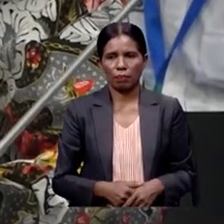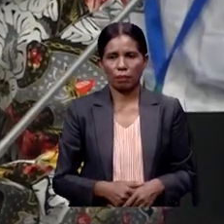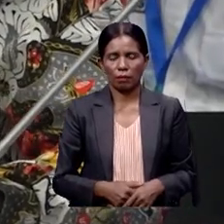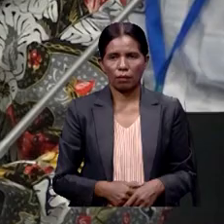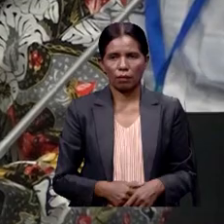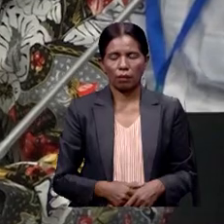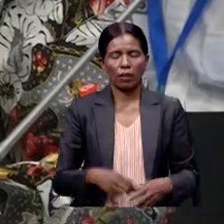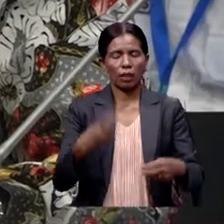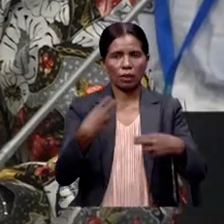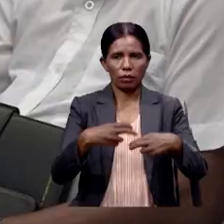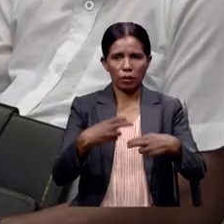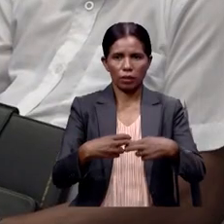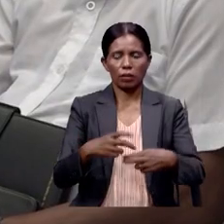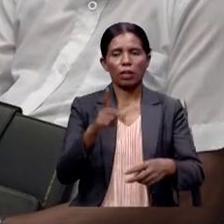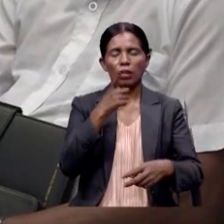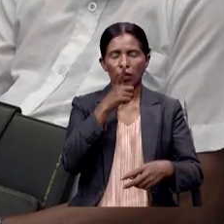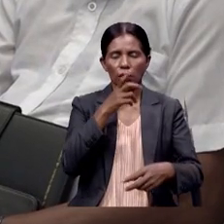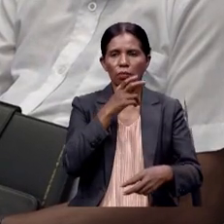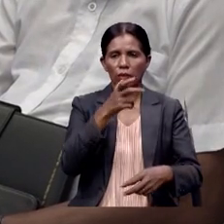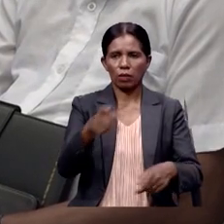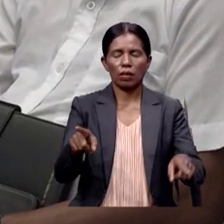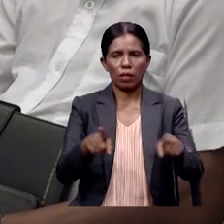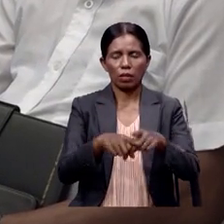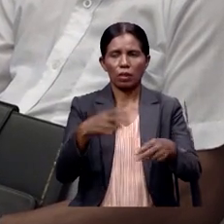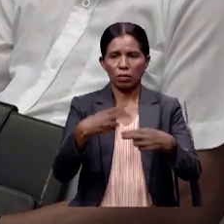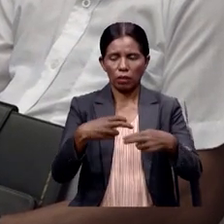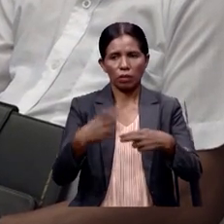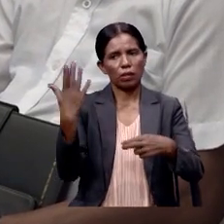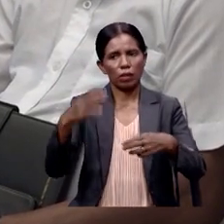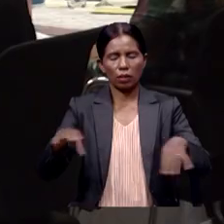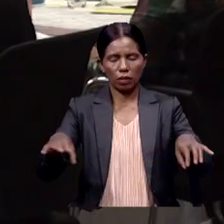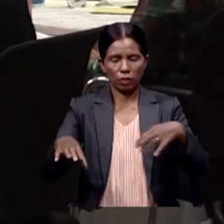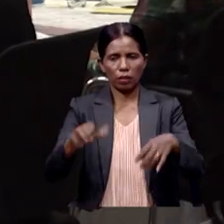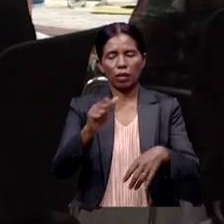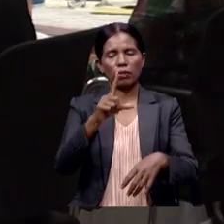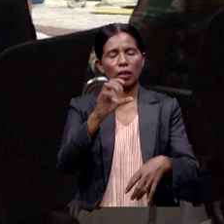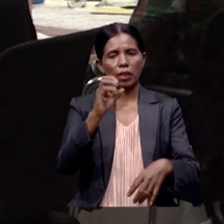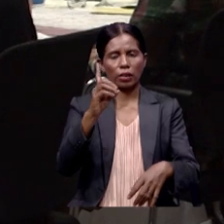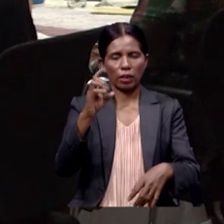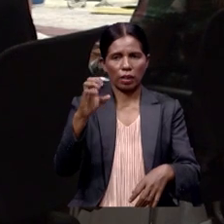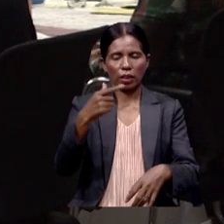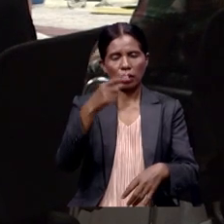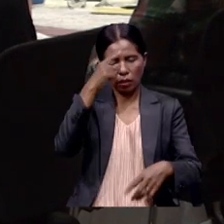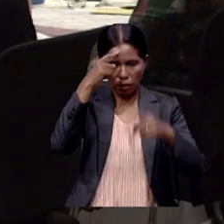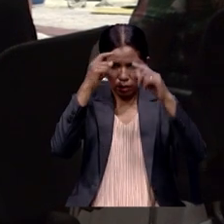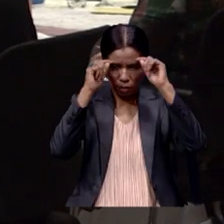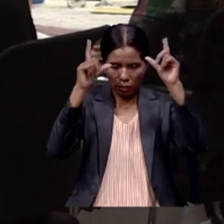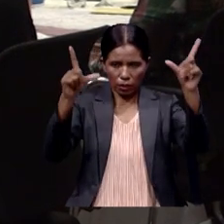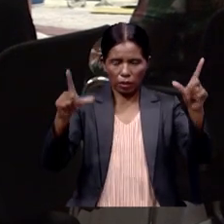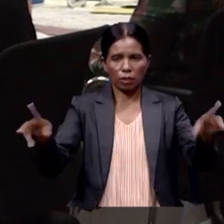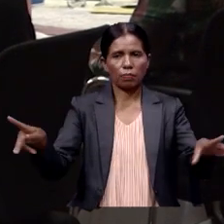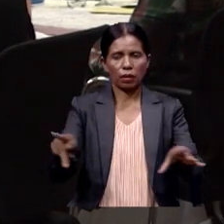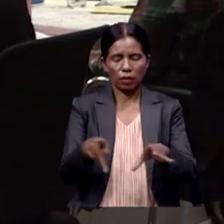Além de desafio Siracne, Leão Português Moça e Anessa no obstáculo e a serviço alfândega relaram, também Timor-Leste rola parte e a comunidade